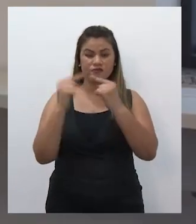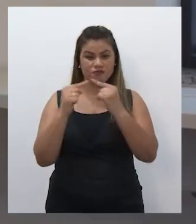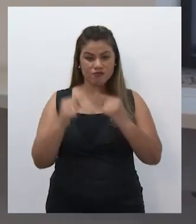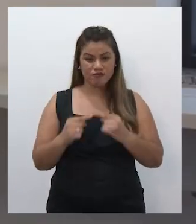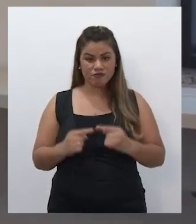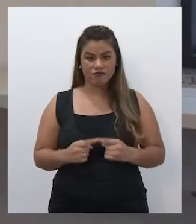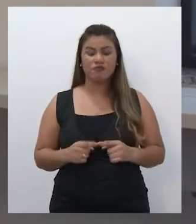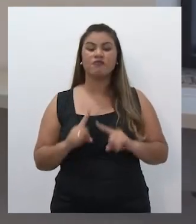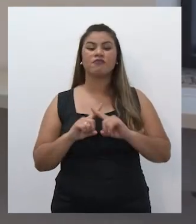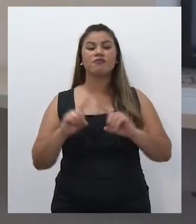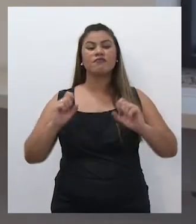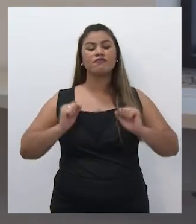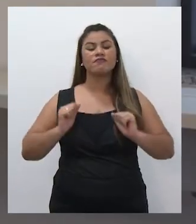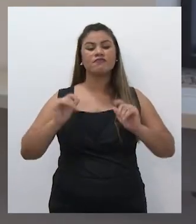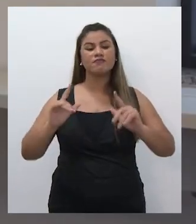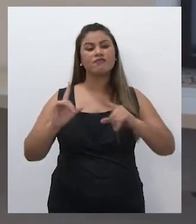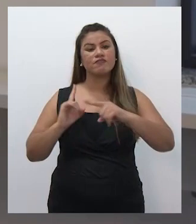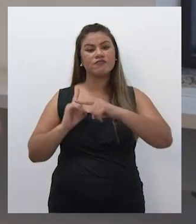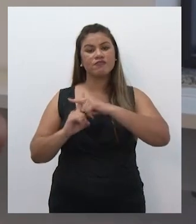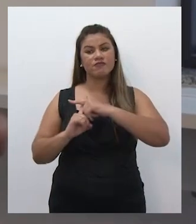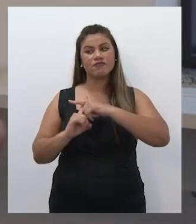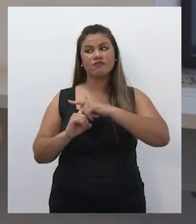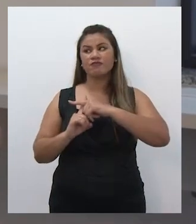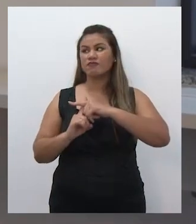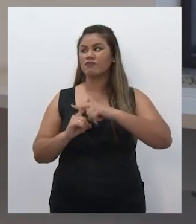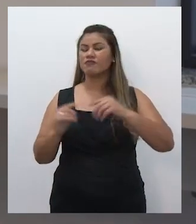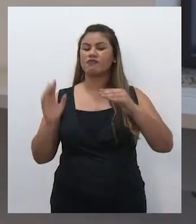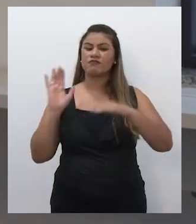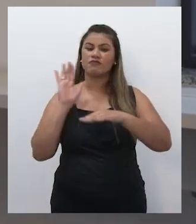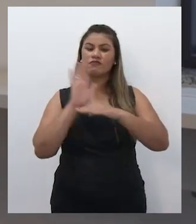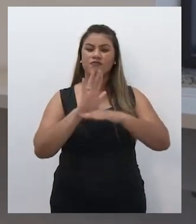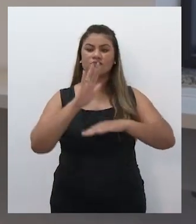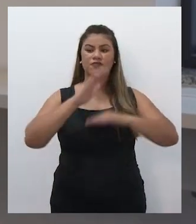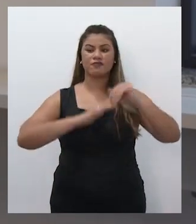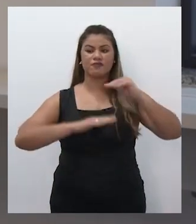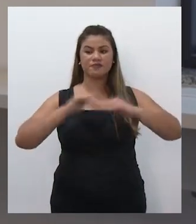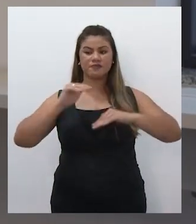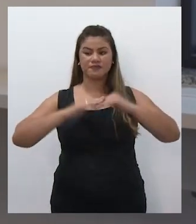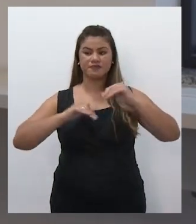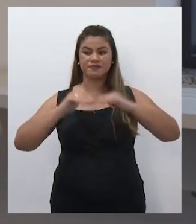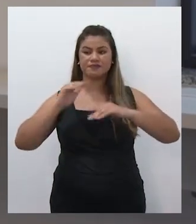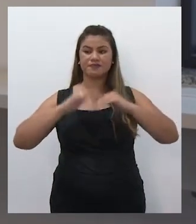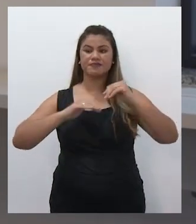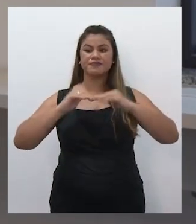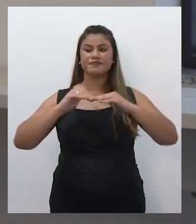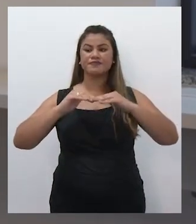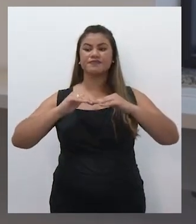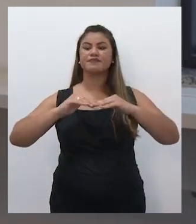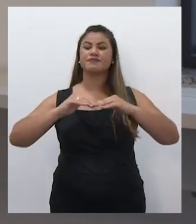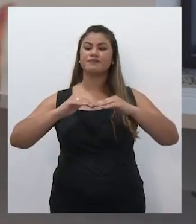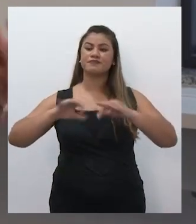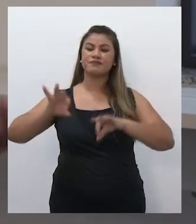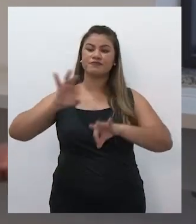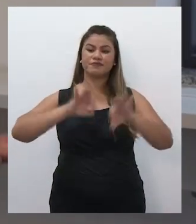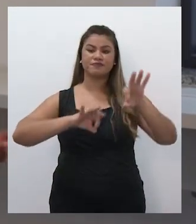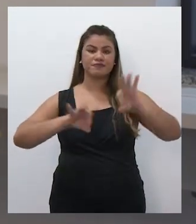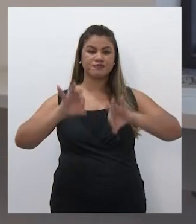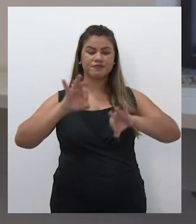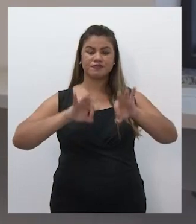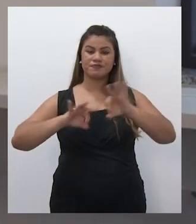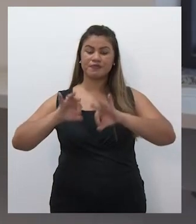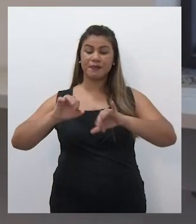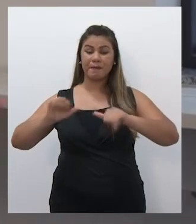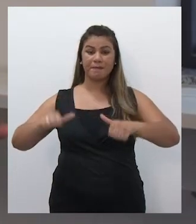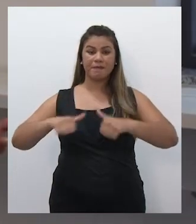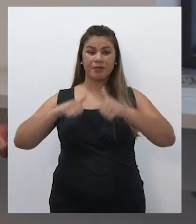ter atitudes positivas para que essas habilidades, então, possam resultar em um preparo maior para a vida e